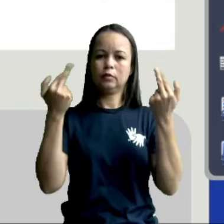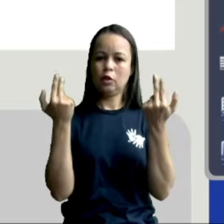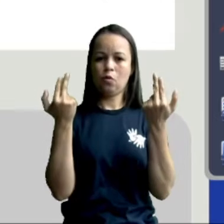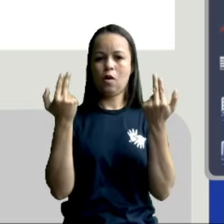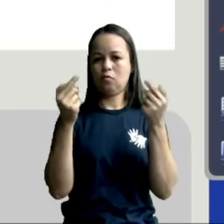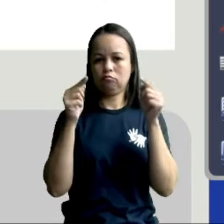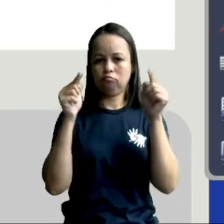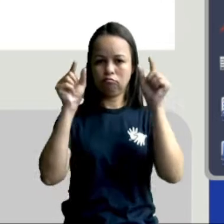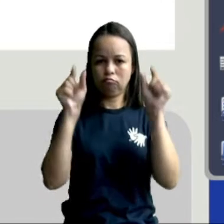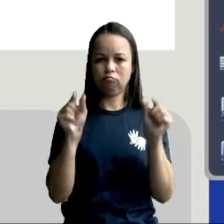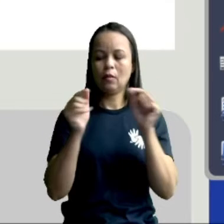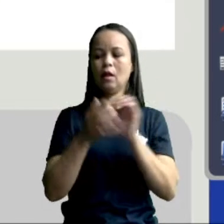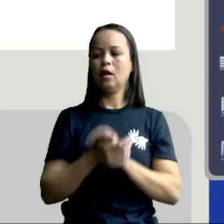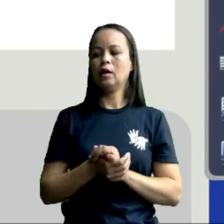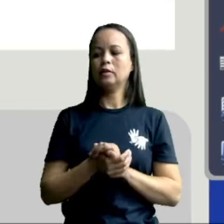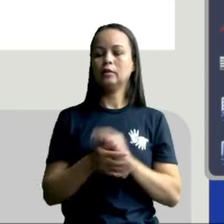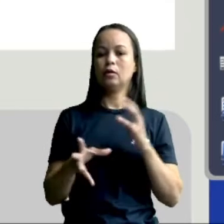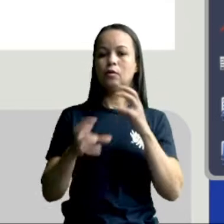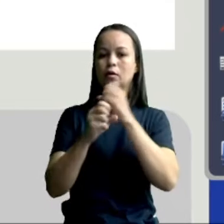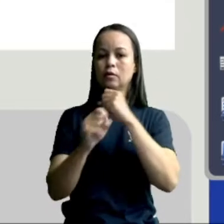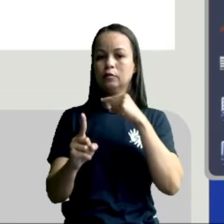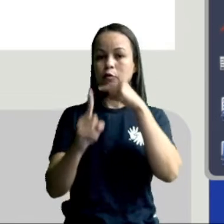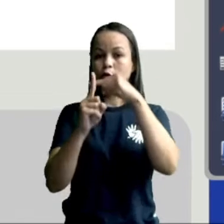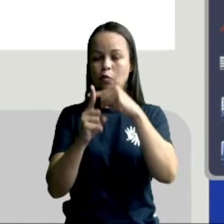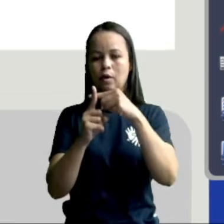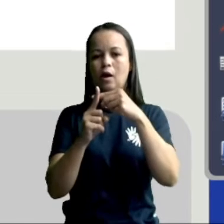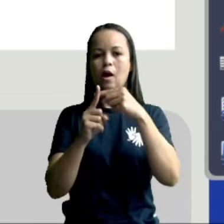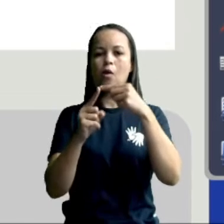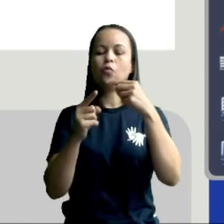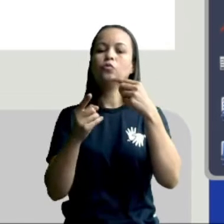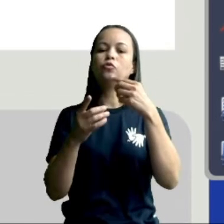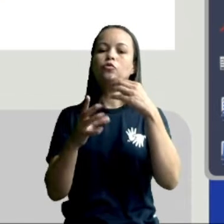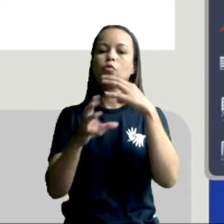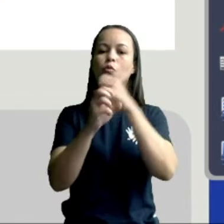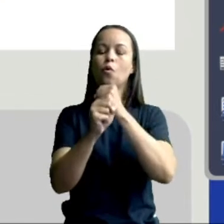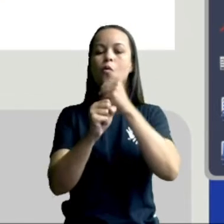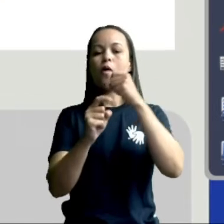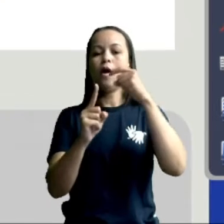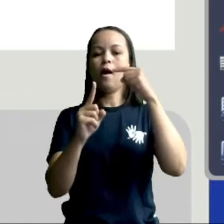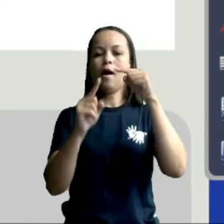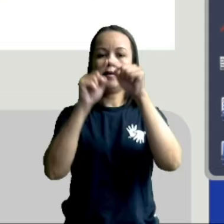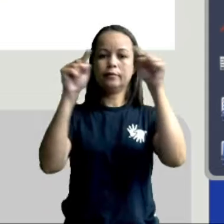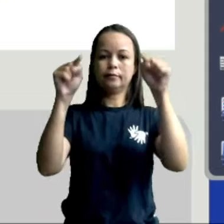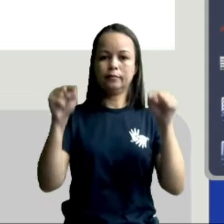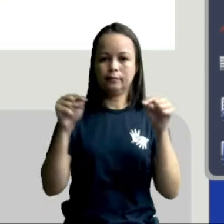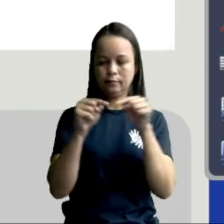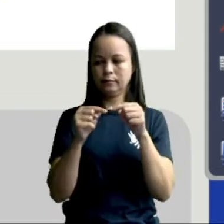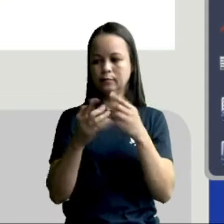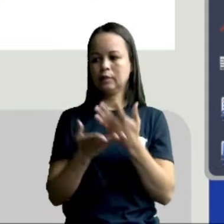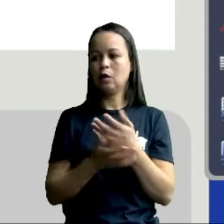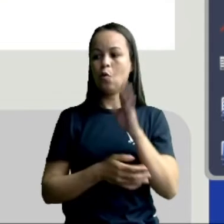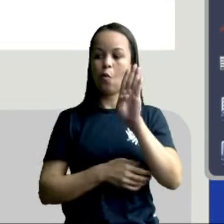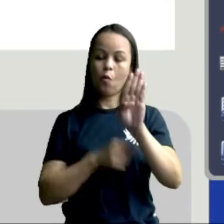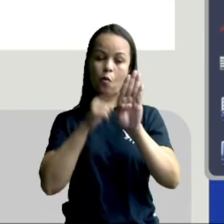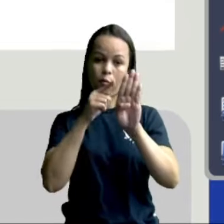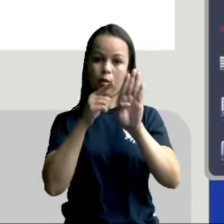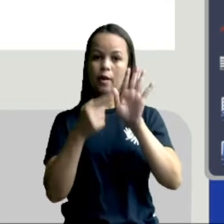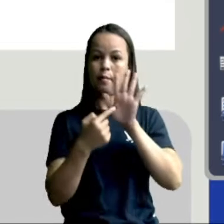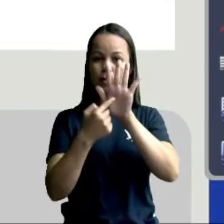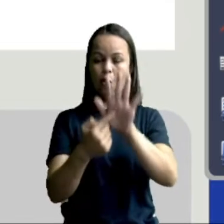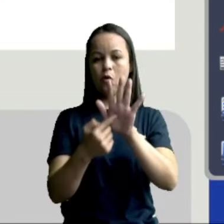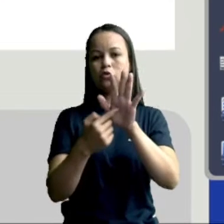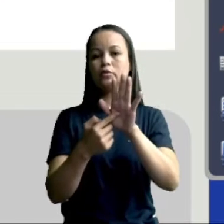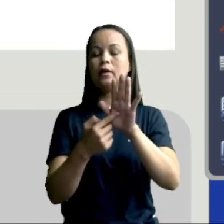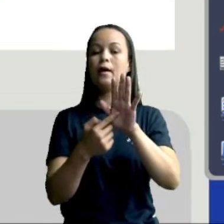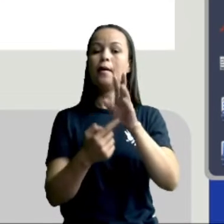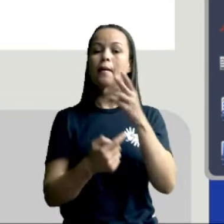esse. Então, calcular o perímetro é somar os 4 lados. O B aparece 2 vezes, por isso que tem aqui, 2 vezes